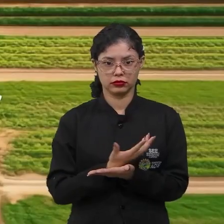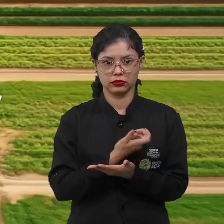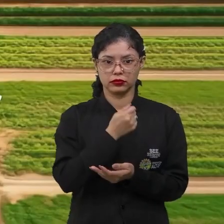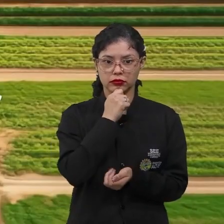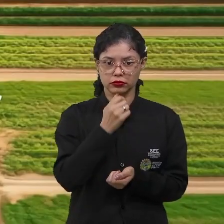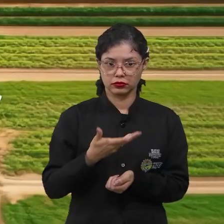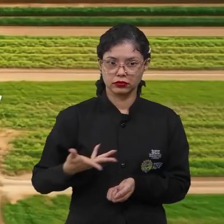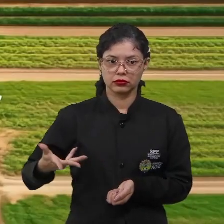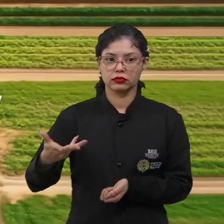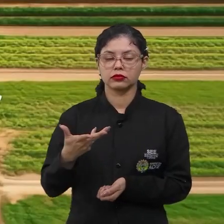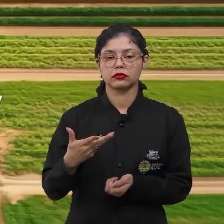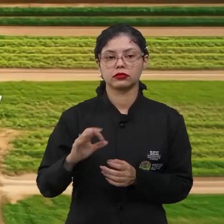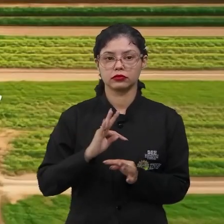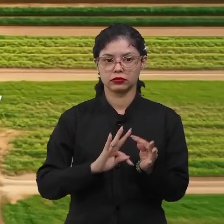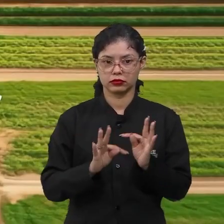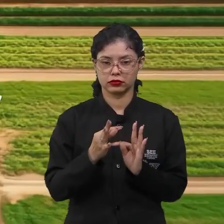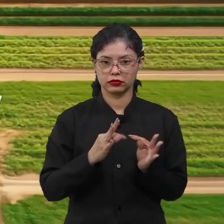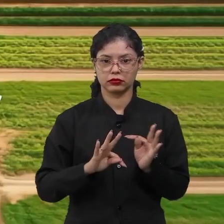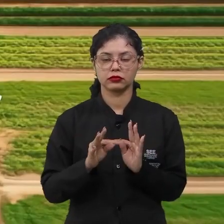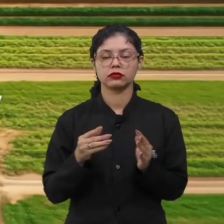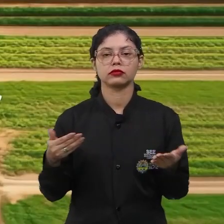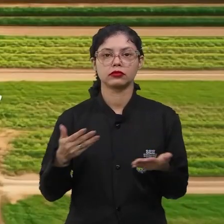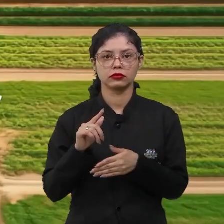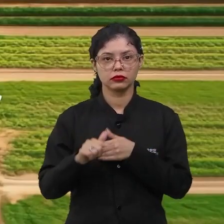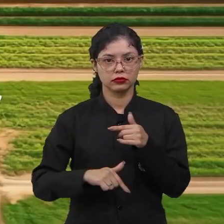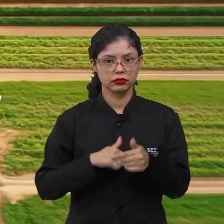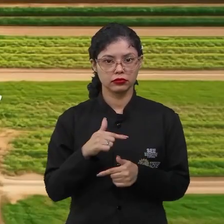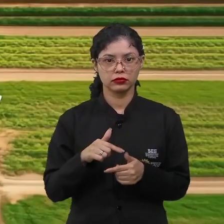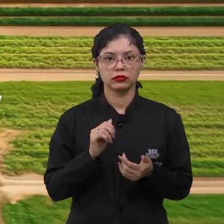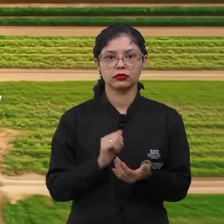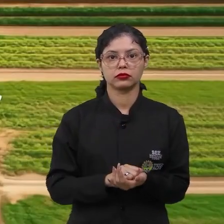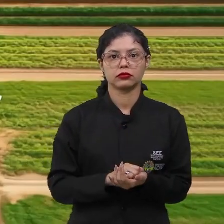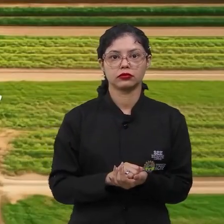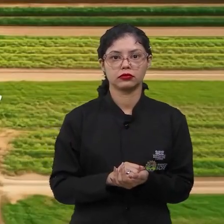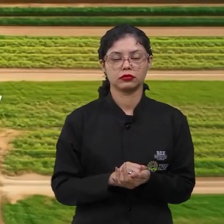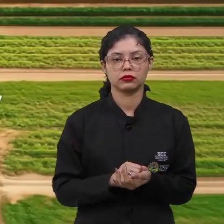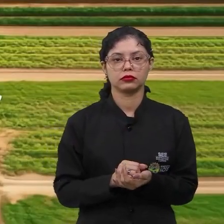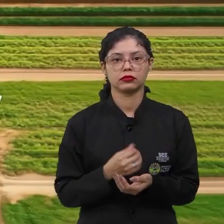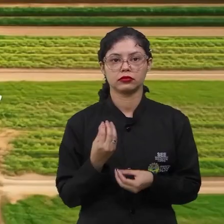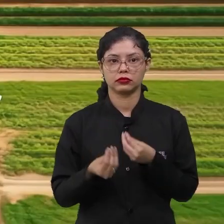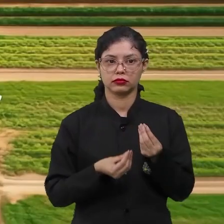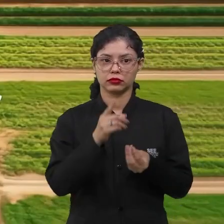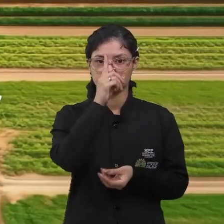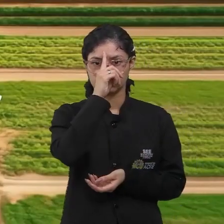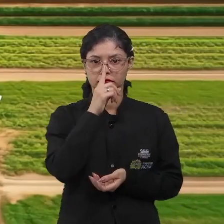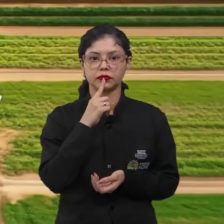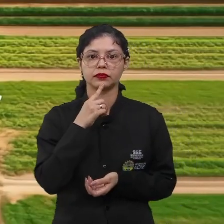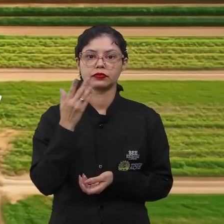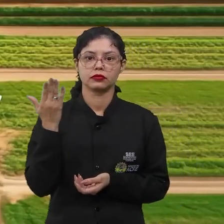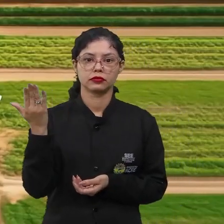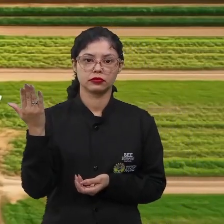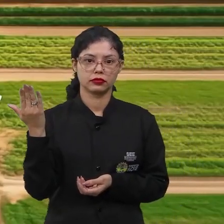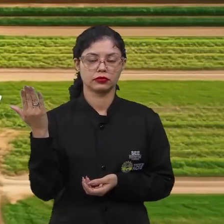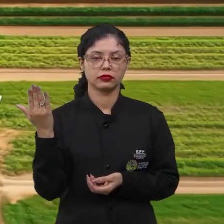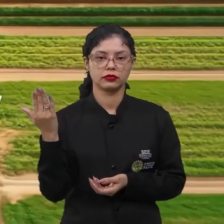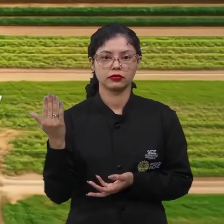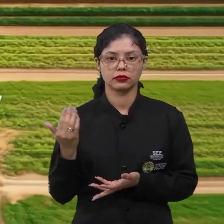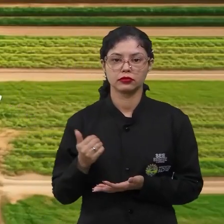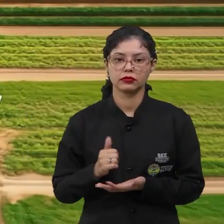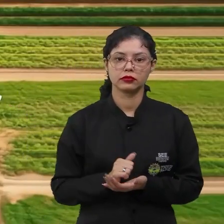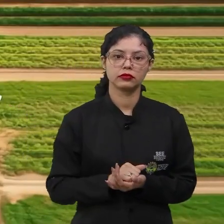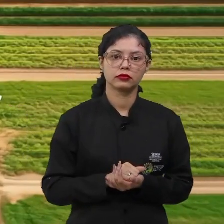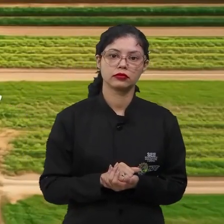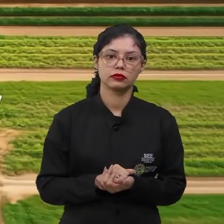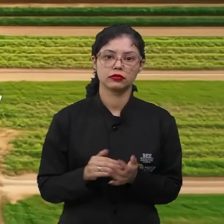Então, é basicamente a tecnologia trabalhando, conforme vocês vão observar, conforme vocês estão vendo na